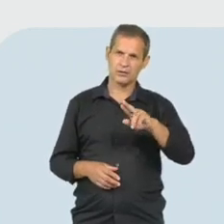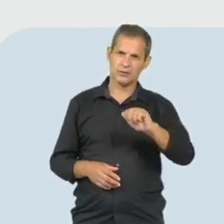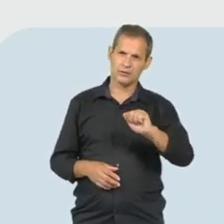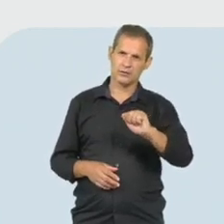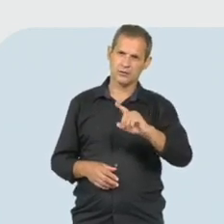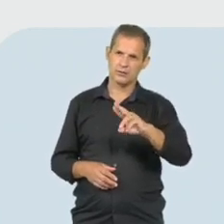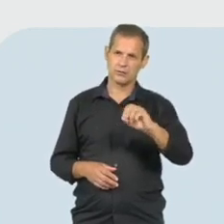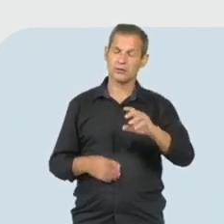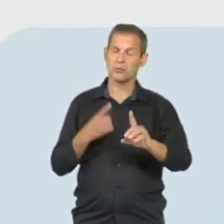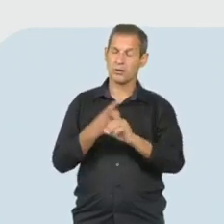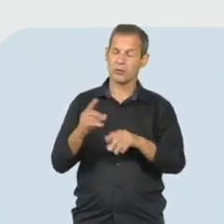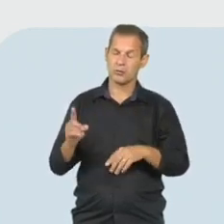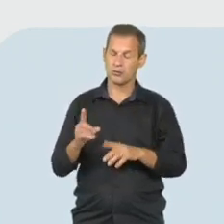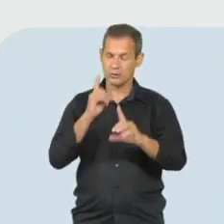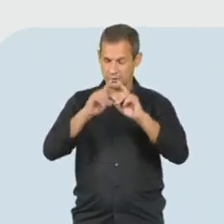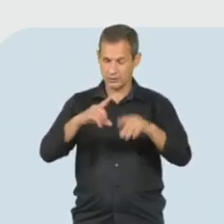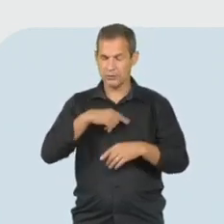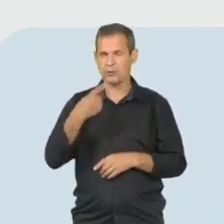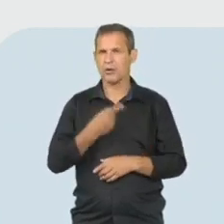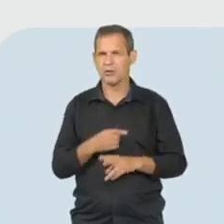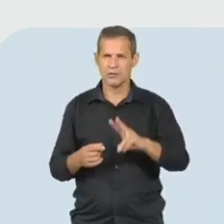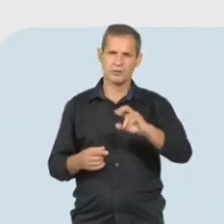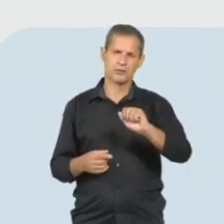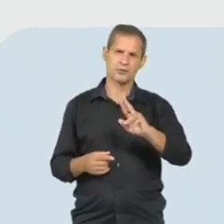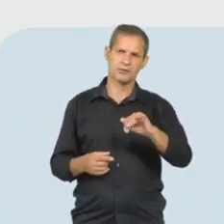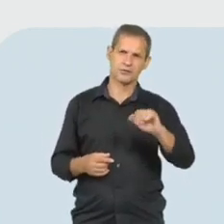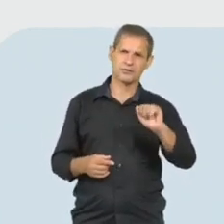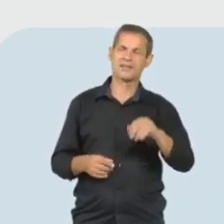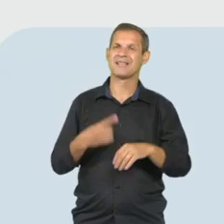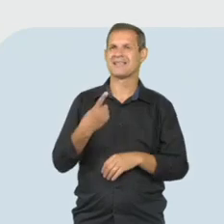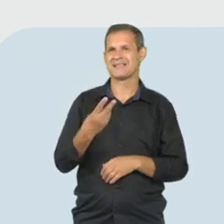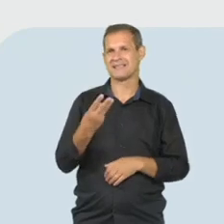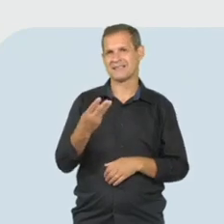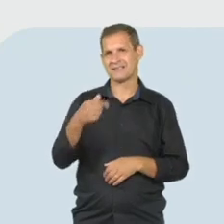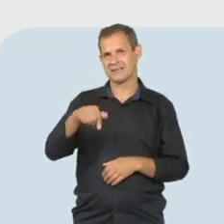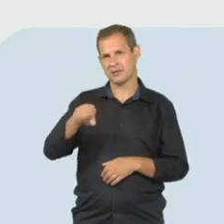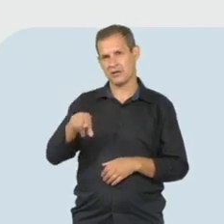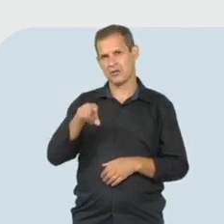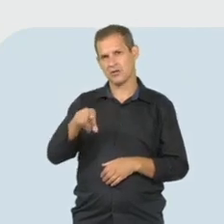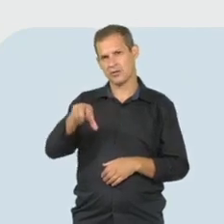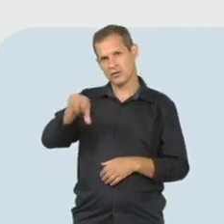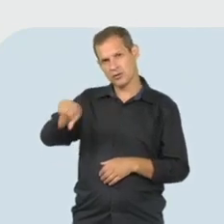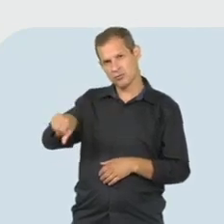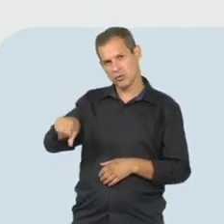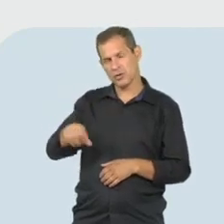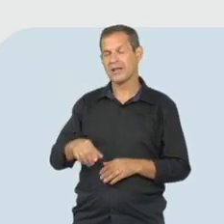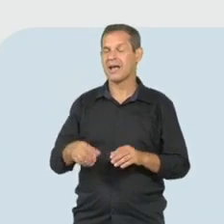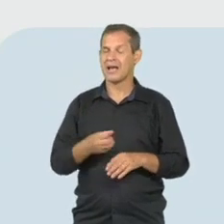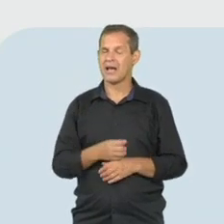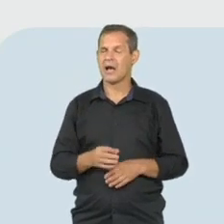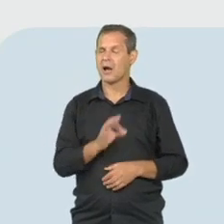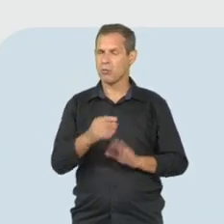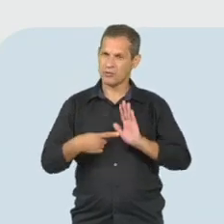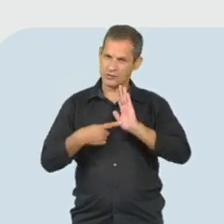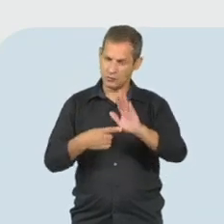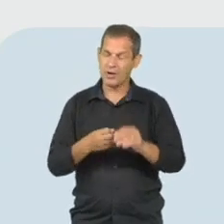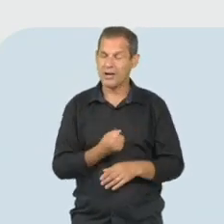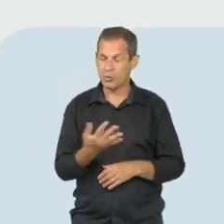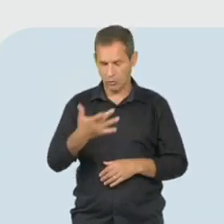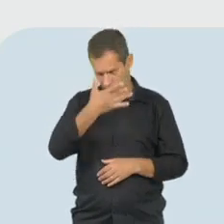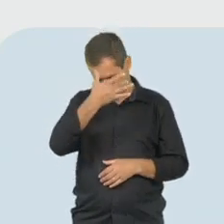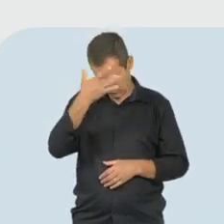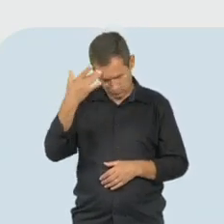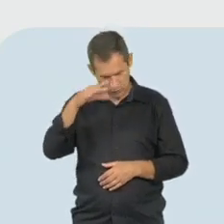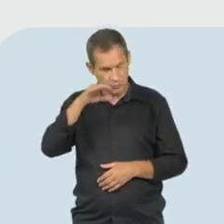dado. Então nós já temos a nossa variância, que é 137,9, o tamanho da amostra, quantos funcionários